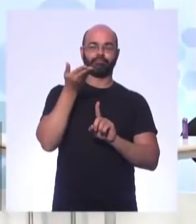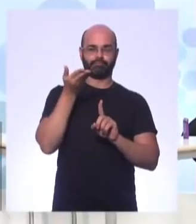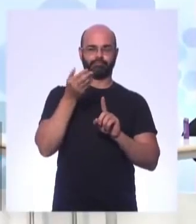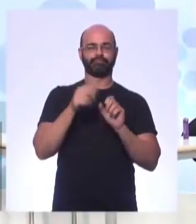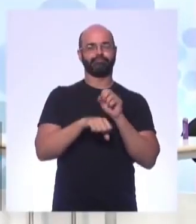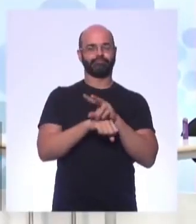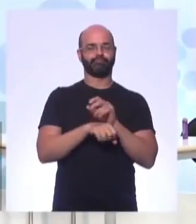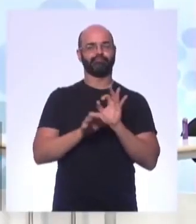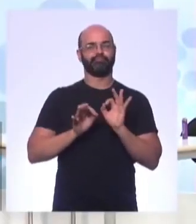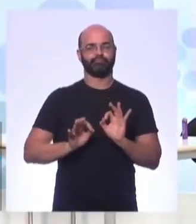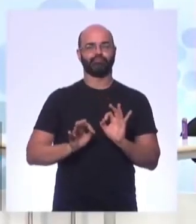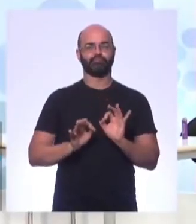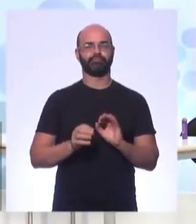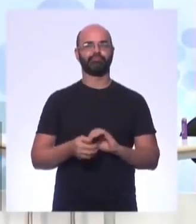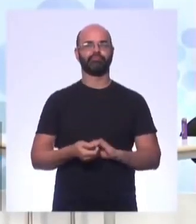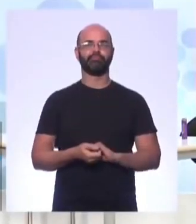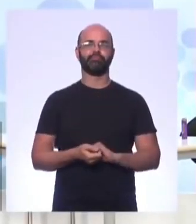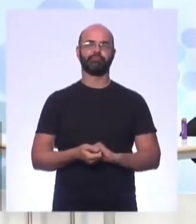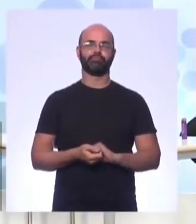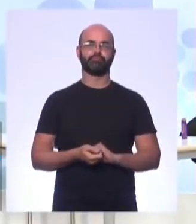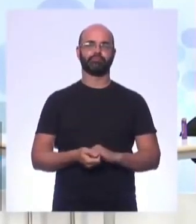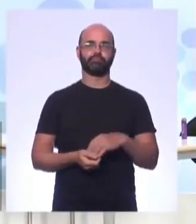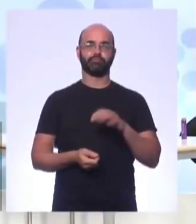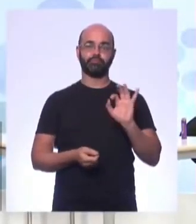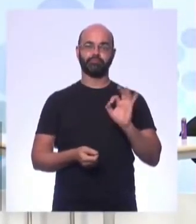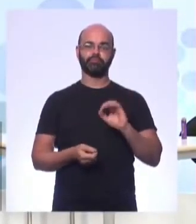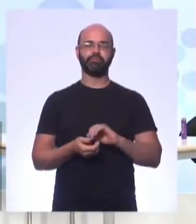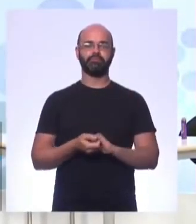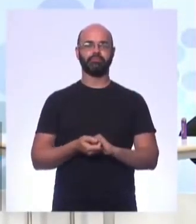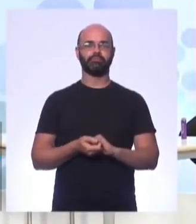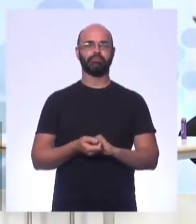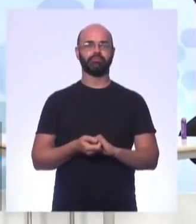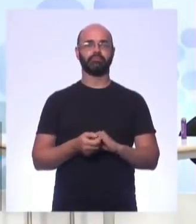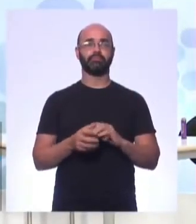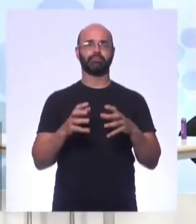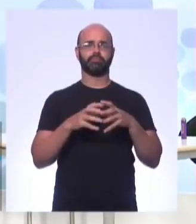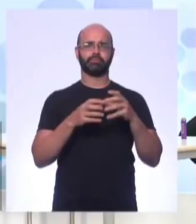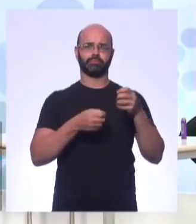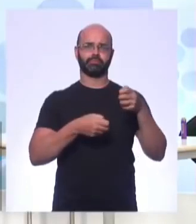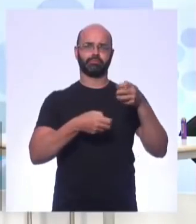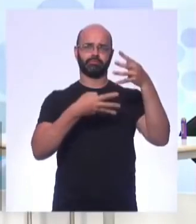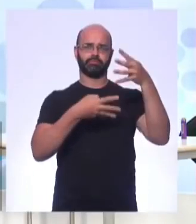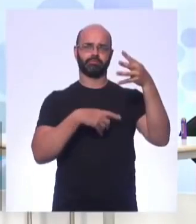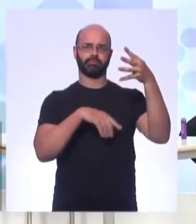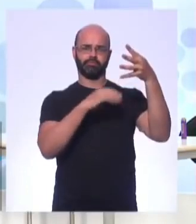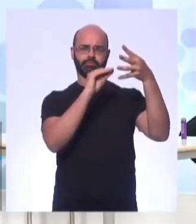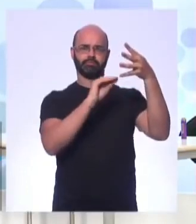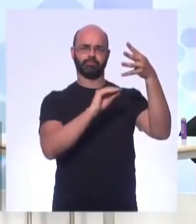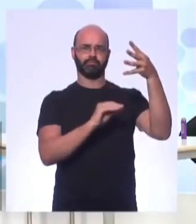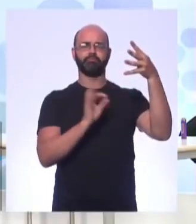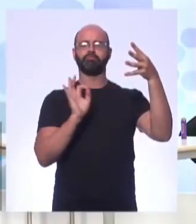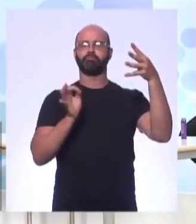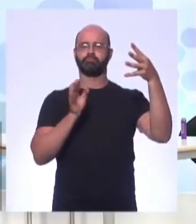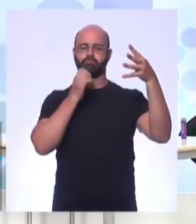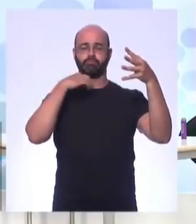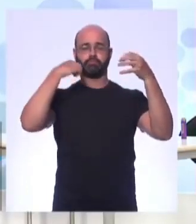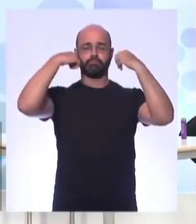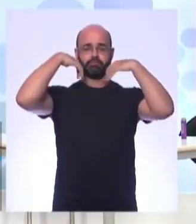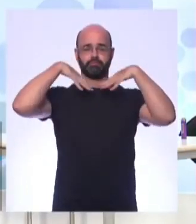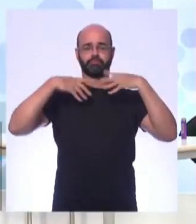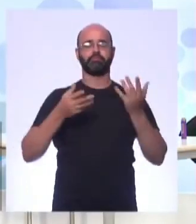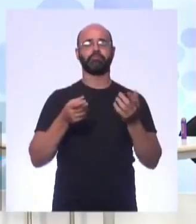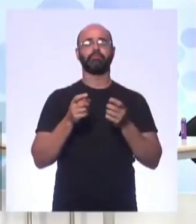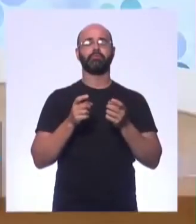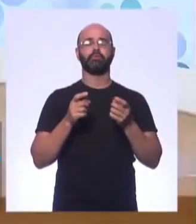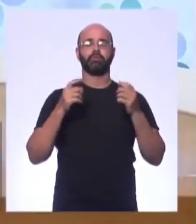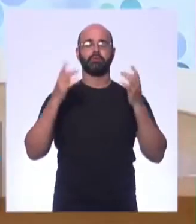com o corpo, a questão do corpo humano. Certinho? Mas o pessoal já colocou aqui bem essa questão aí. Sim. Suor controla a temperatura com